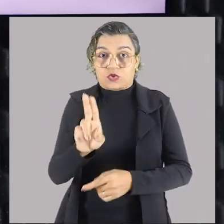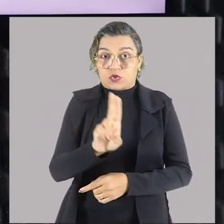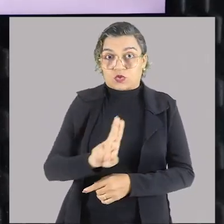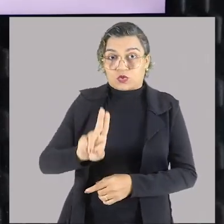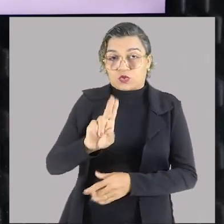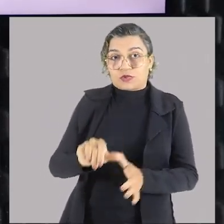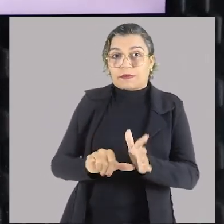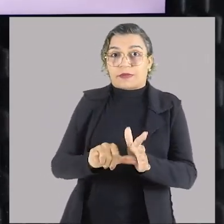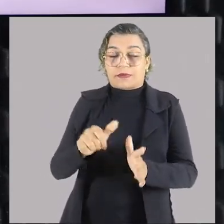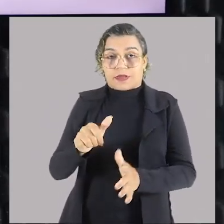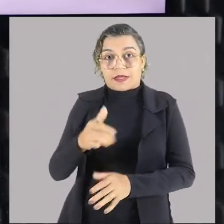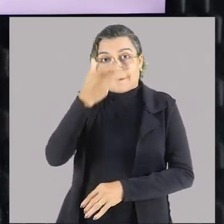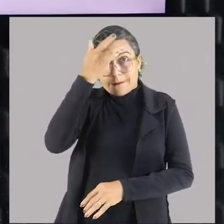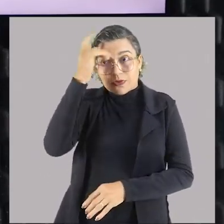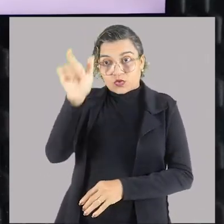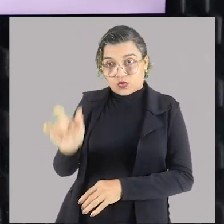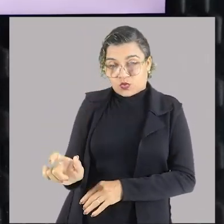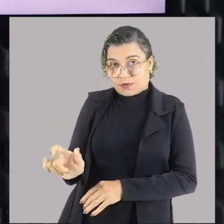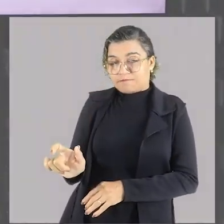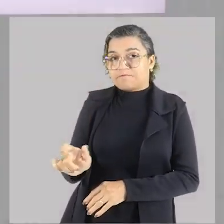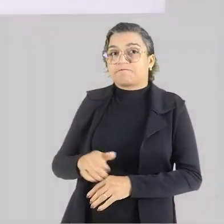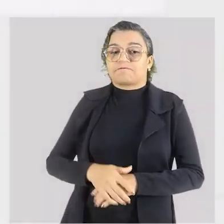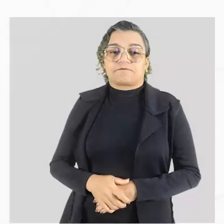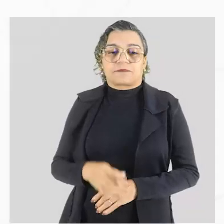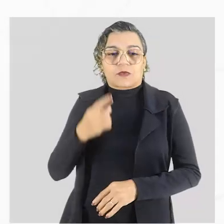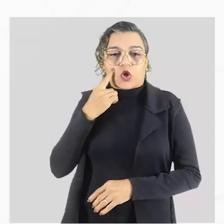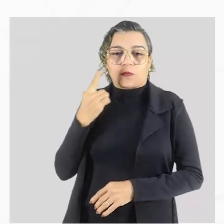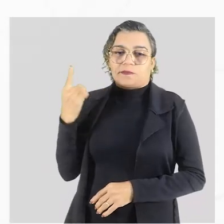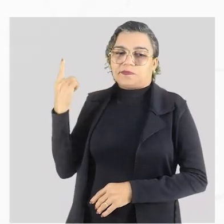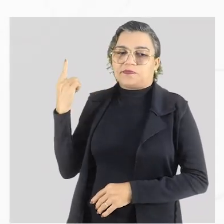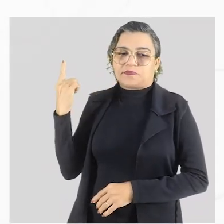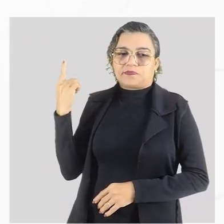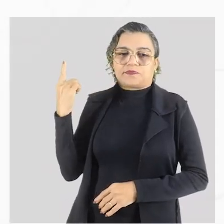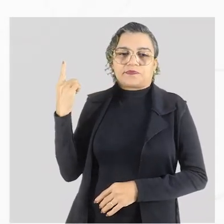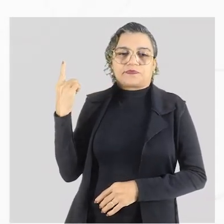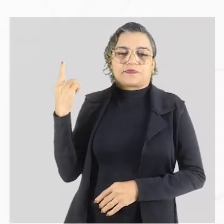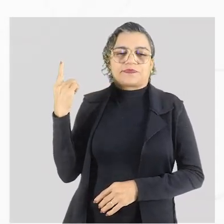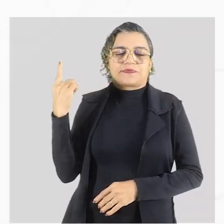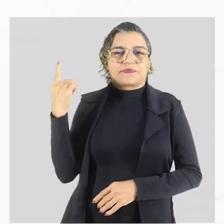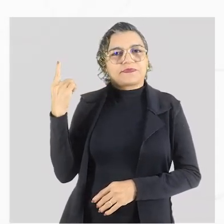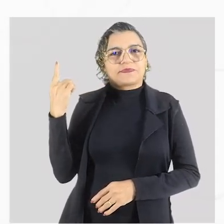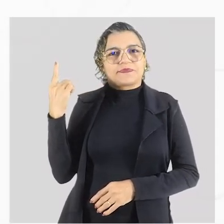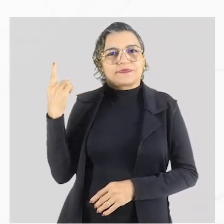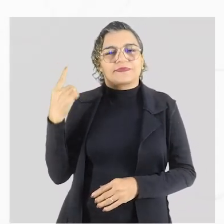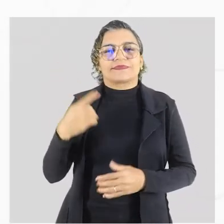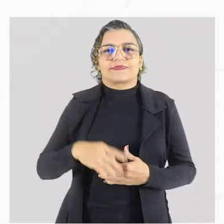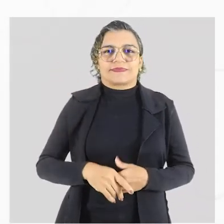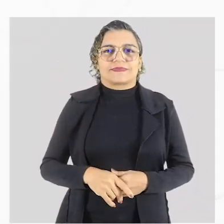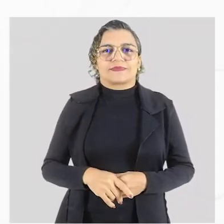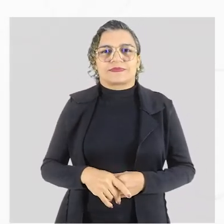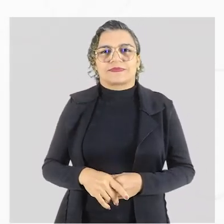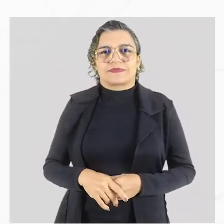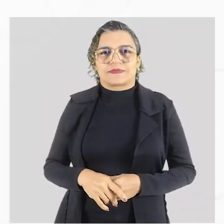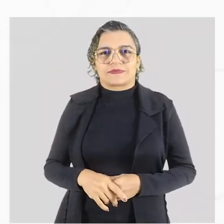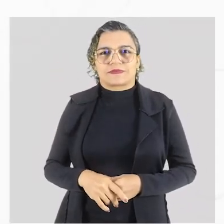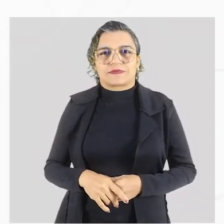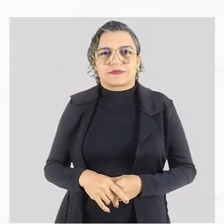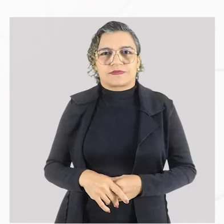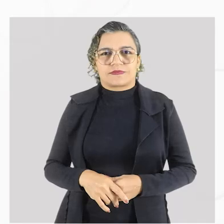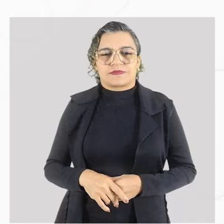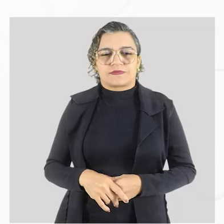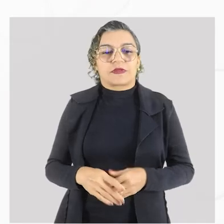pessoa. My name is, I am, let me introduce myself, permita que eu